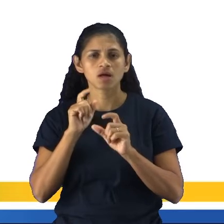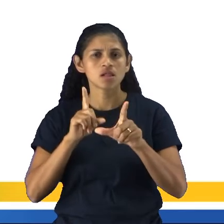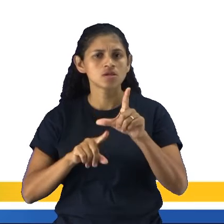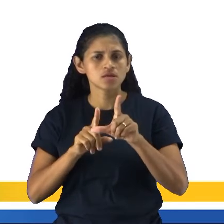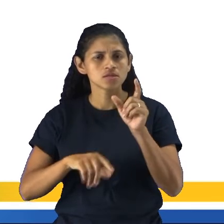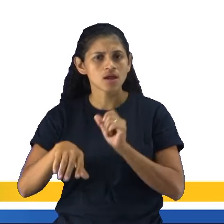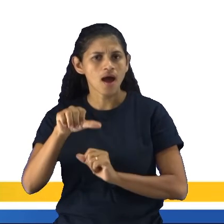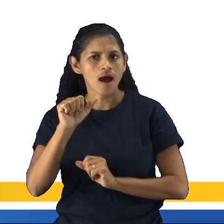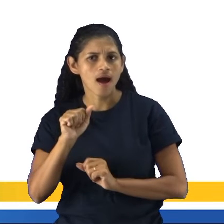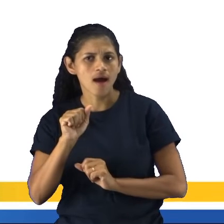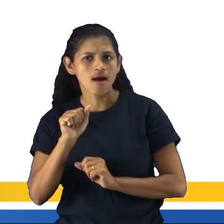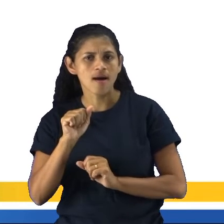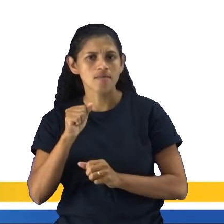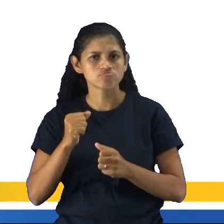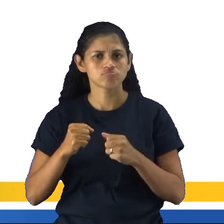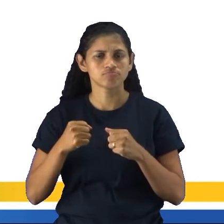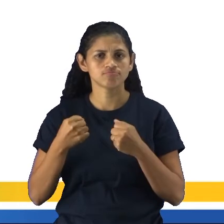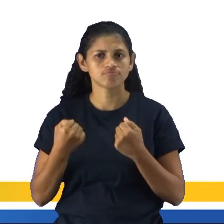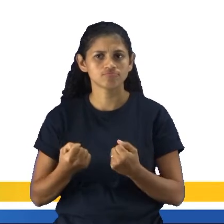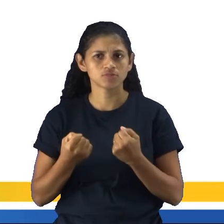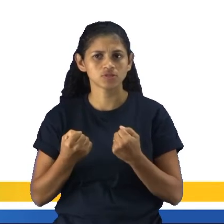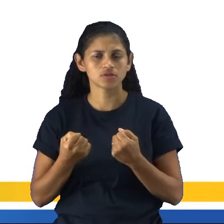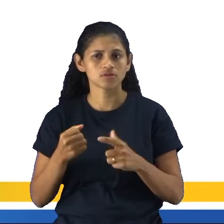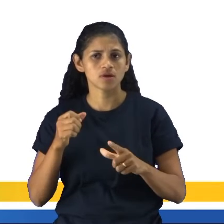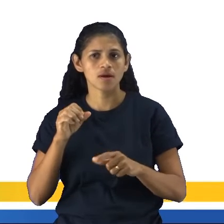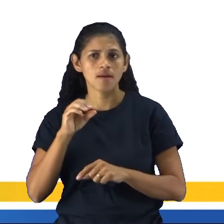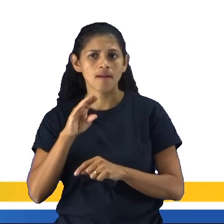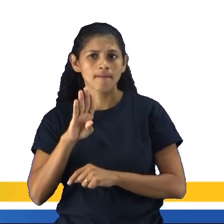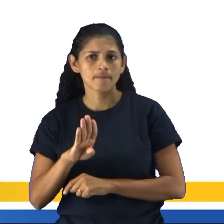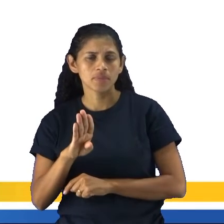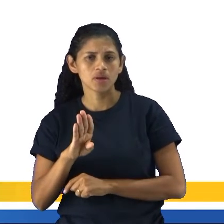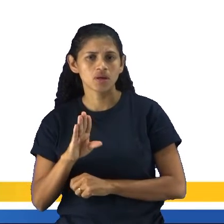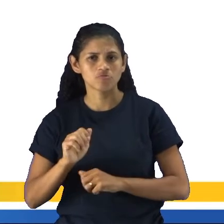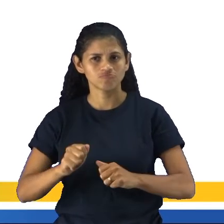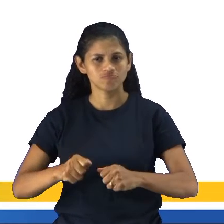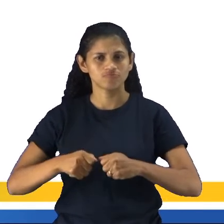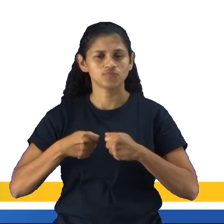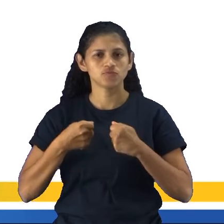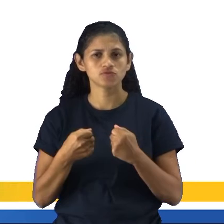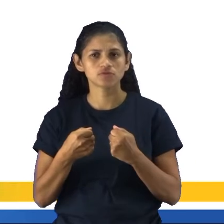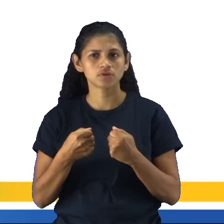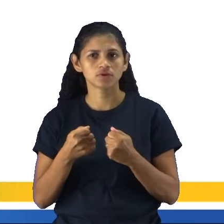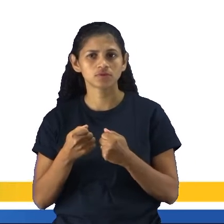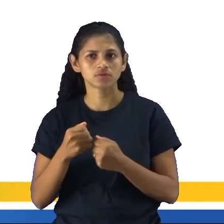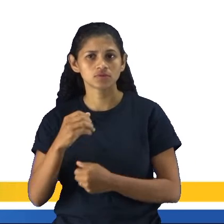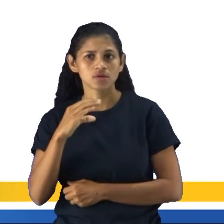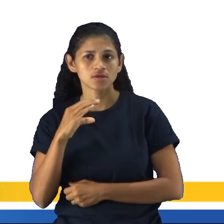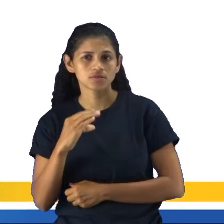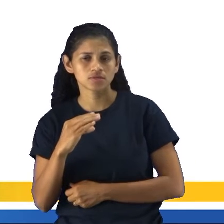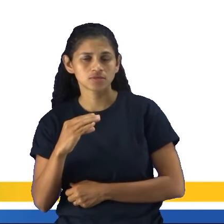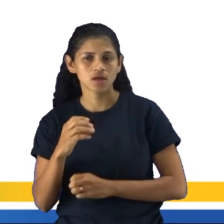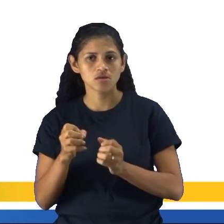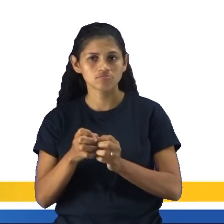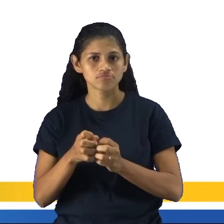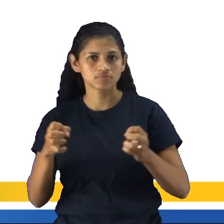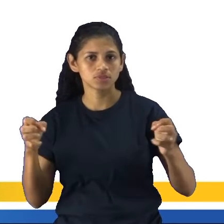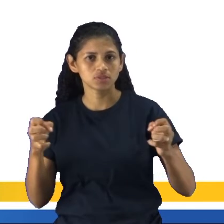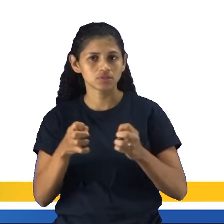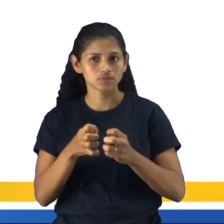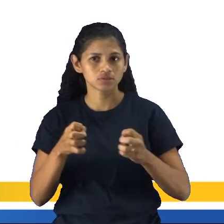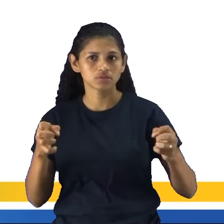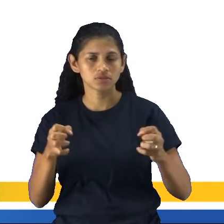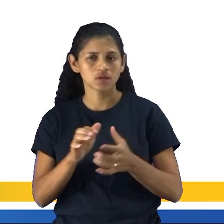A, alternativa B, resistência, alternativa C,